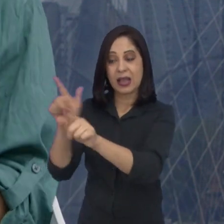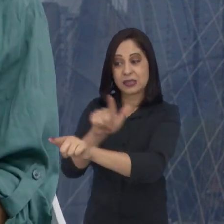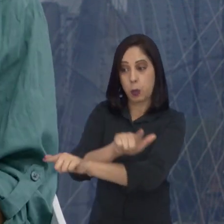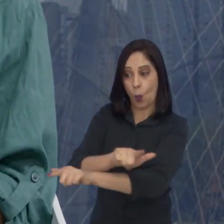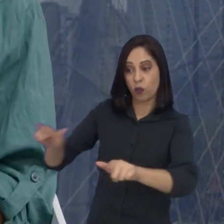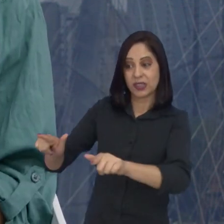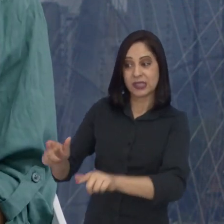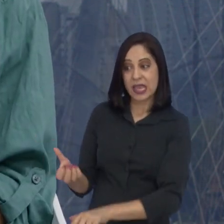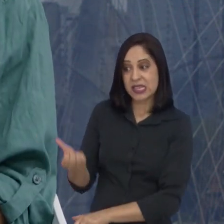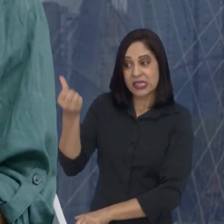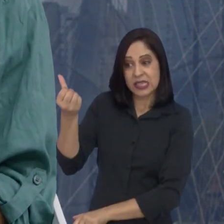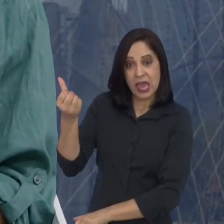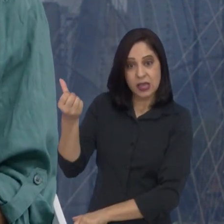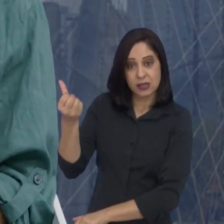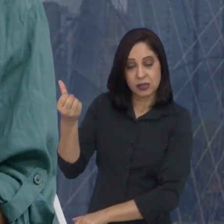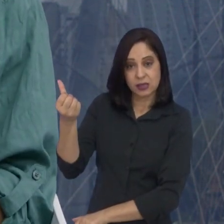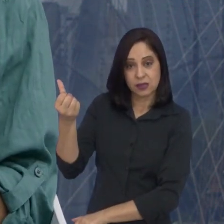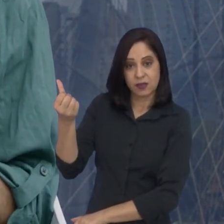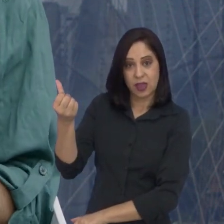da habitação.